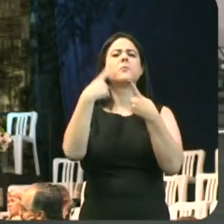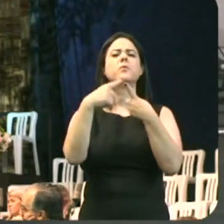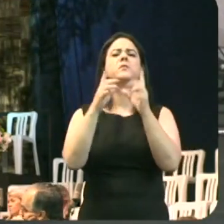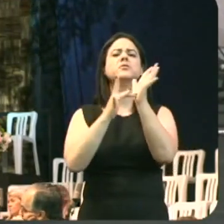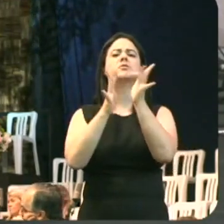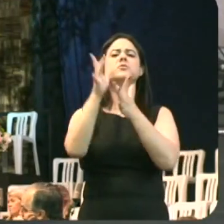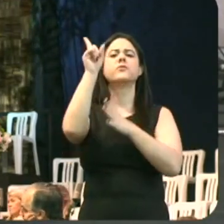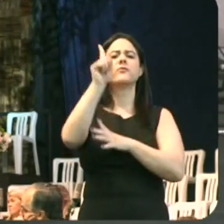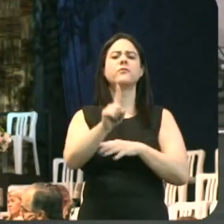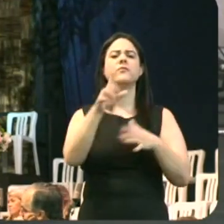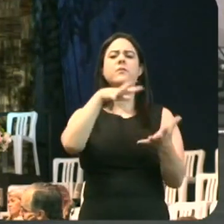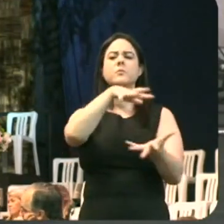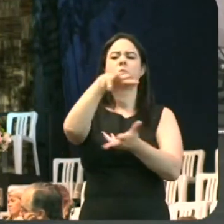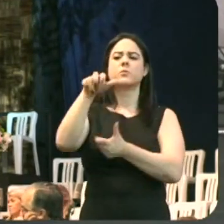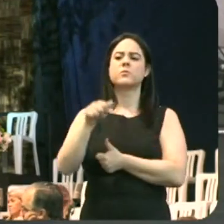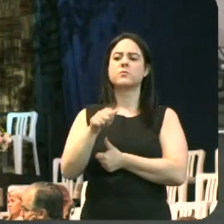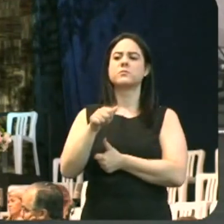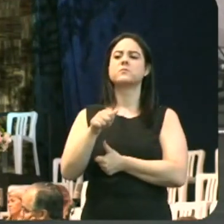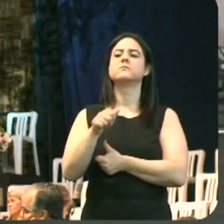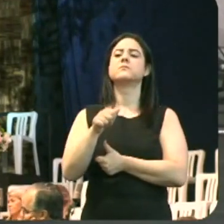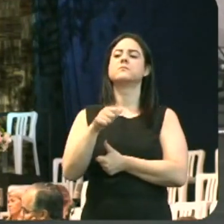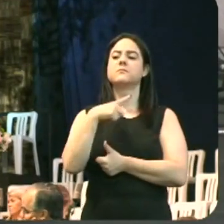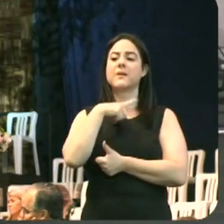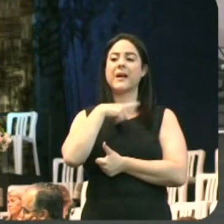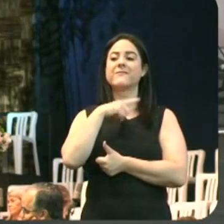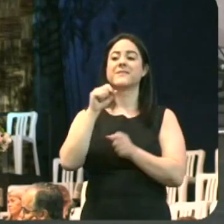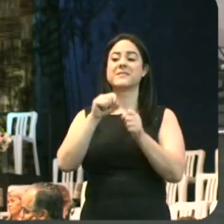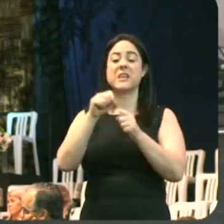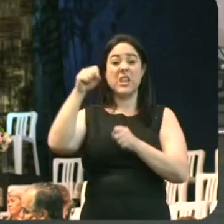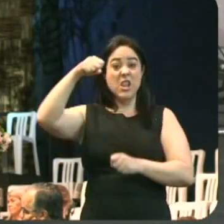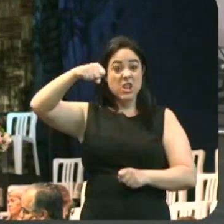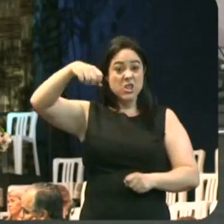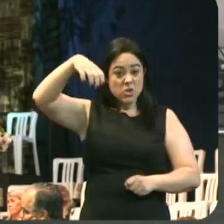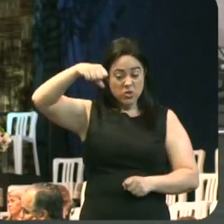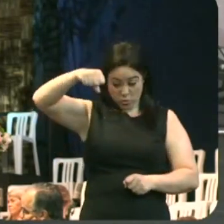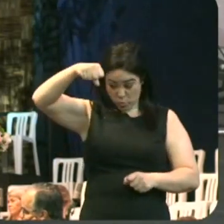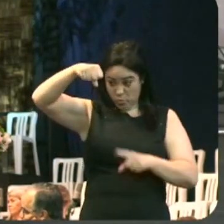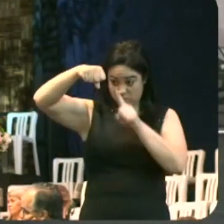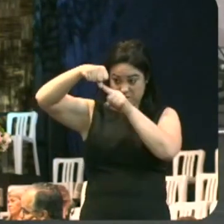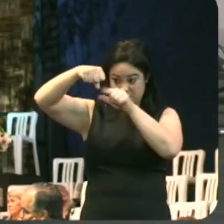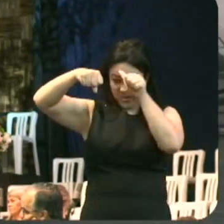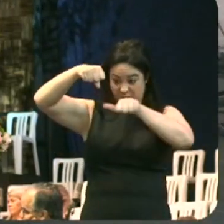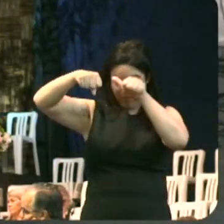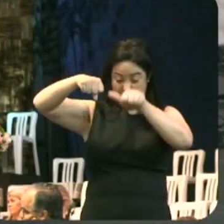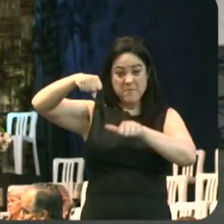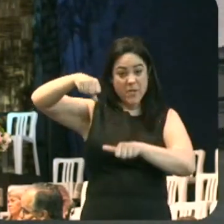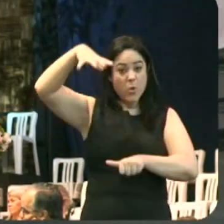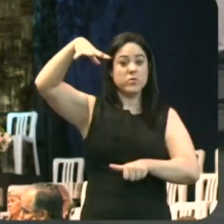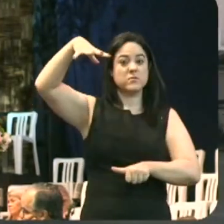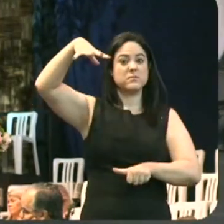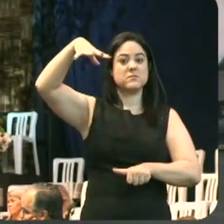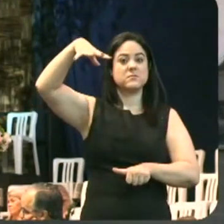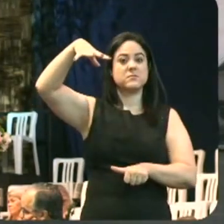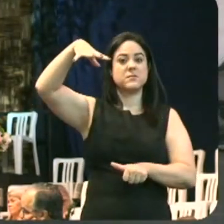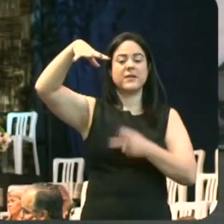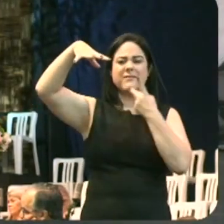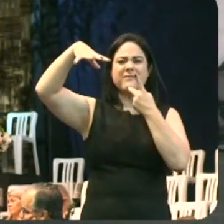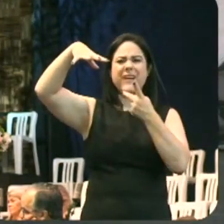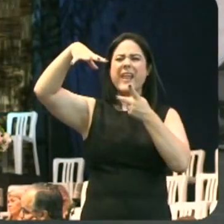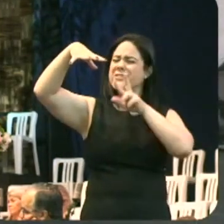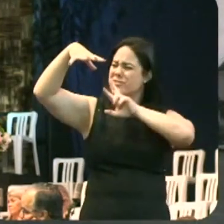esse mundo? Para entrar nessa escuridão e dizer, não é assim não. E aí é